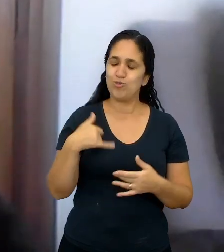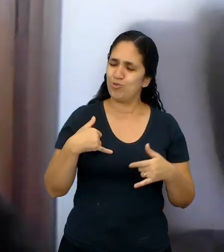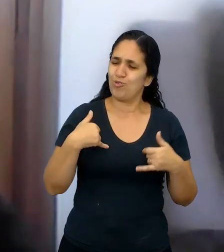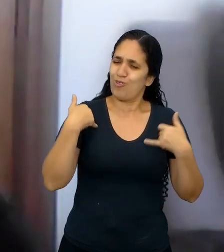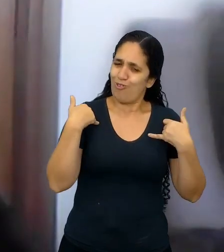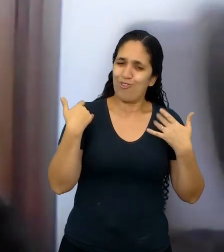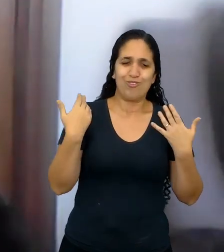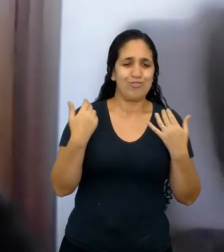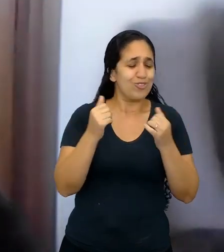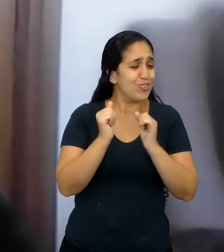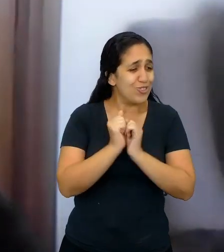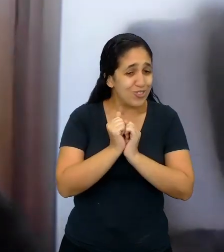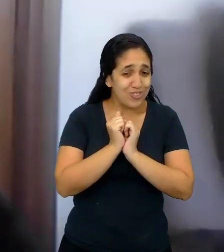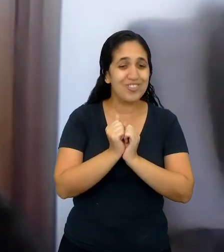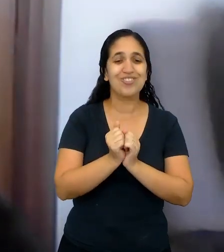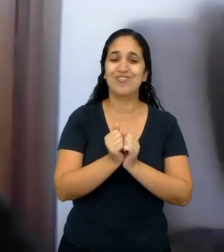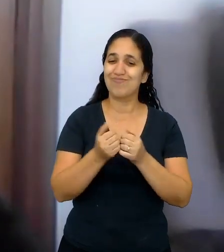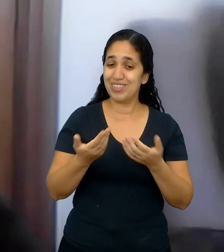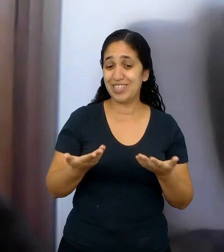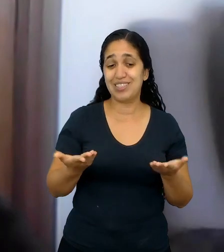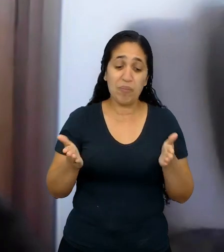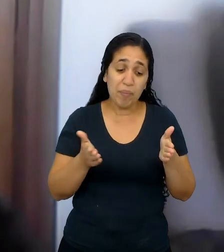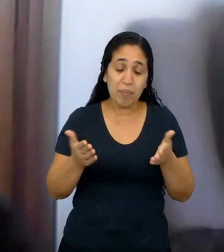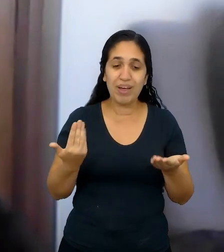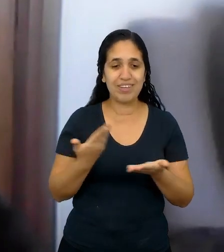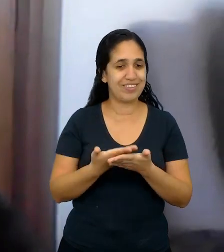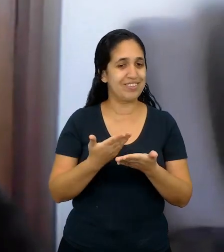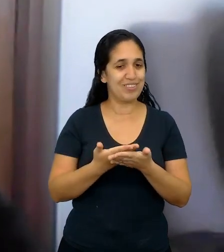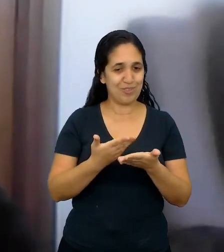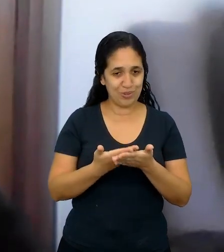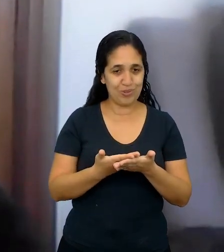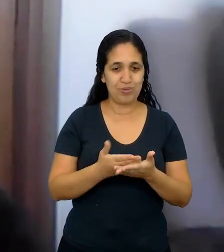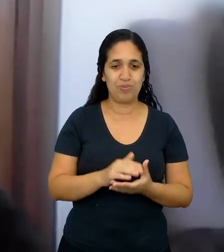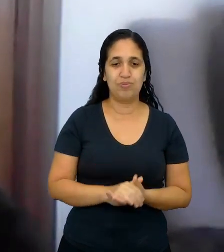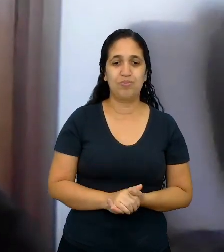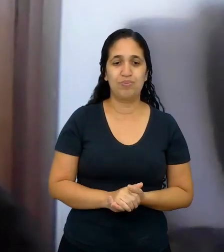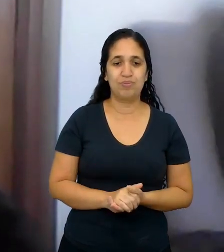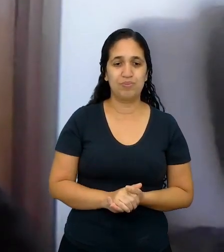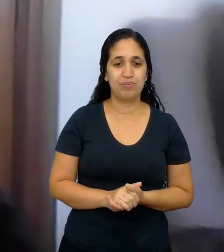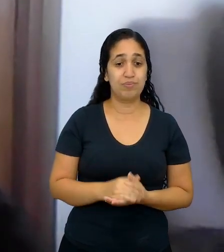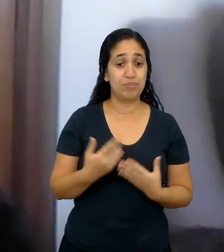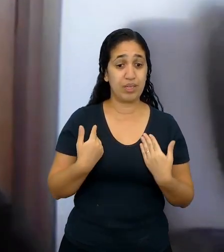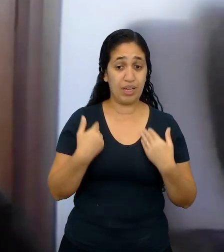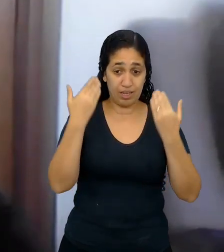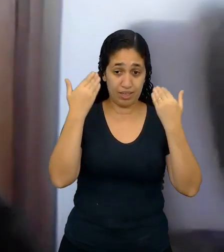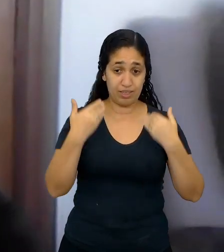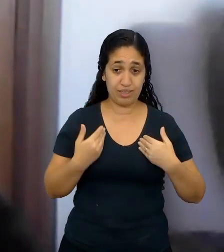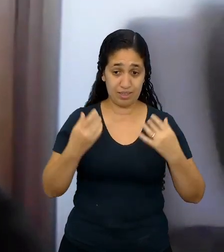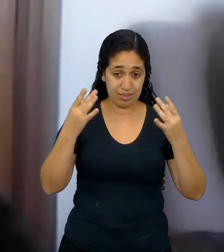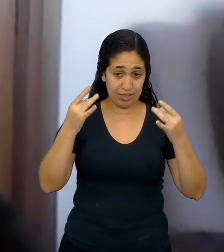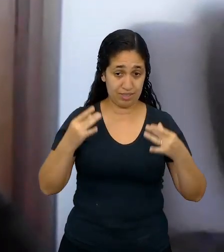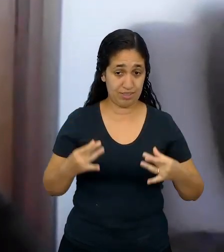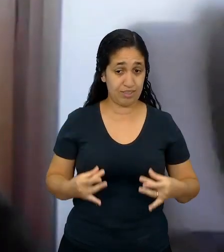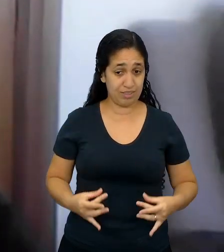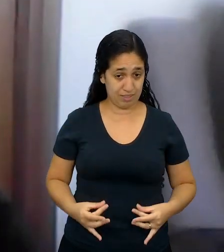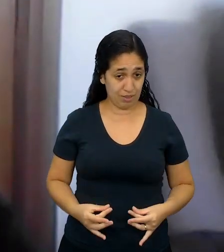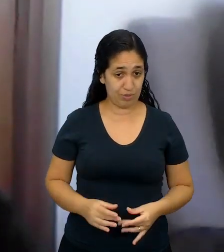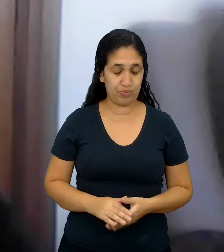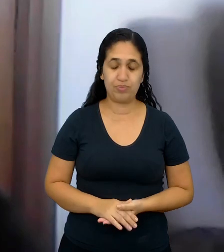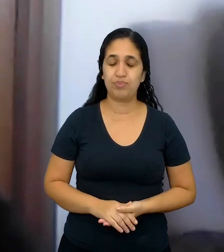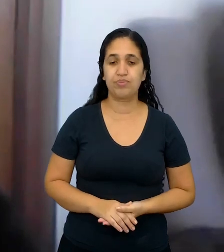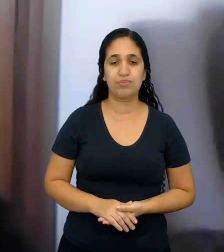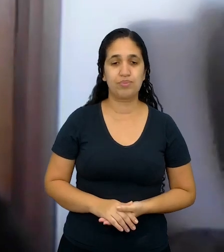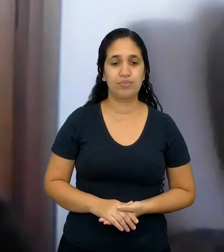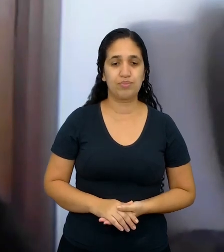com vocês para esse momento de estudos, né? Vou fazer minha audiodescrição. Então, eu